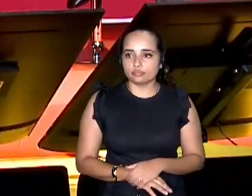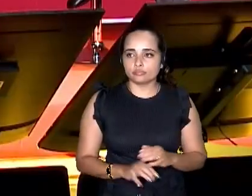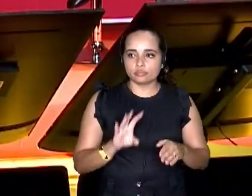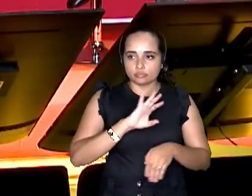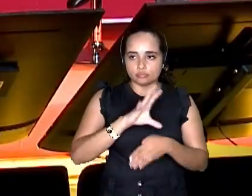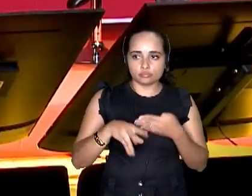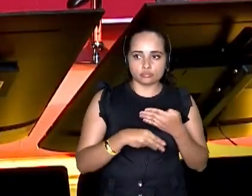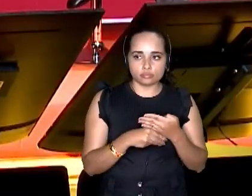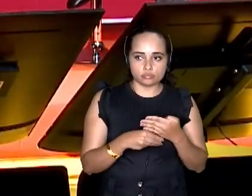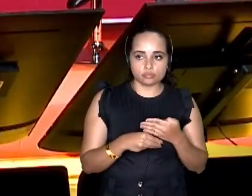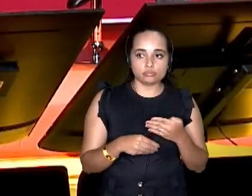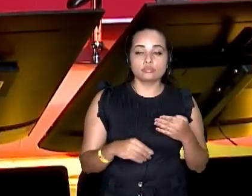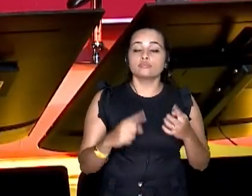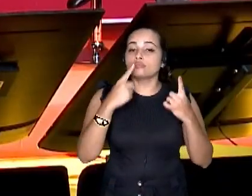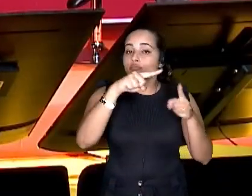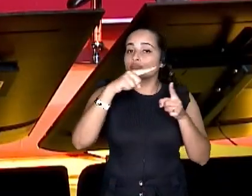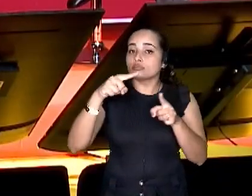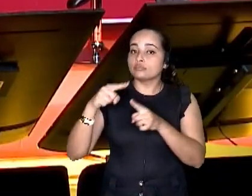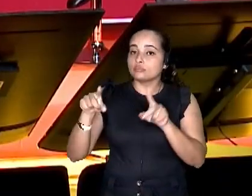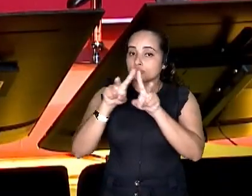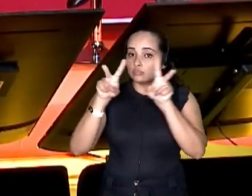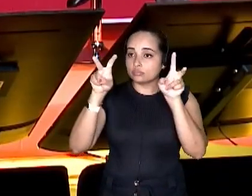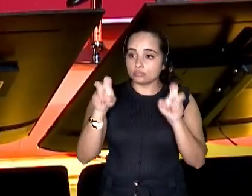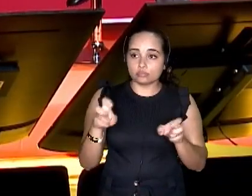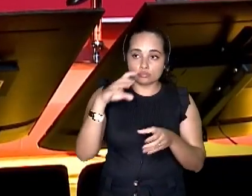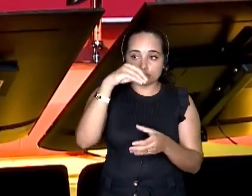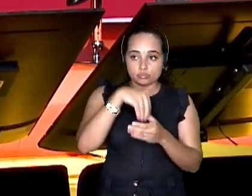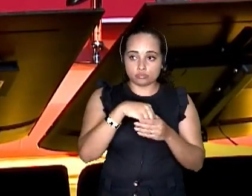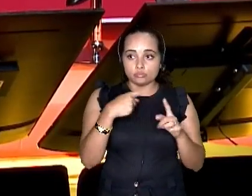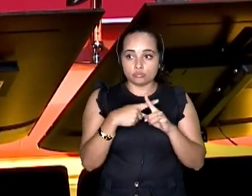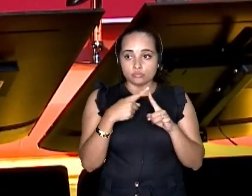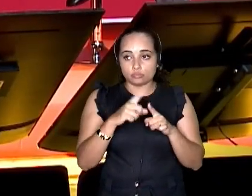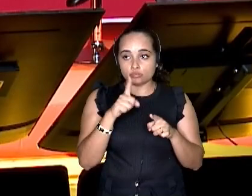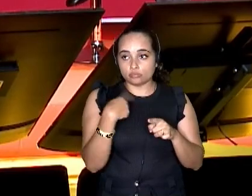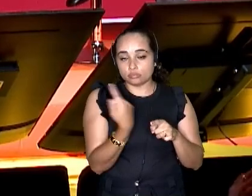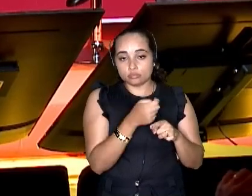complementando, acho que provoque esse tema internamente, né? Acho que a gente já viu agora